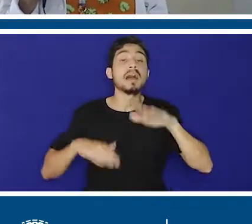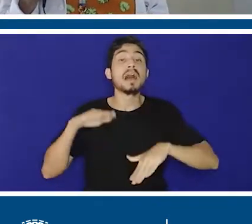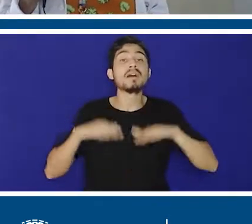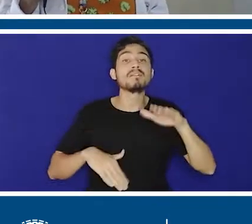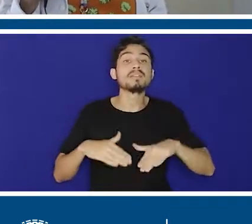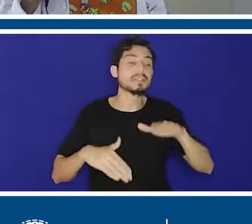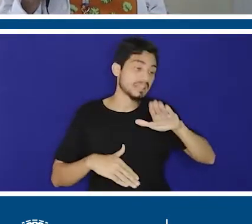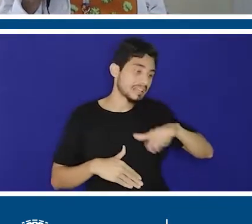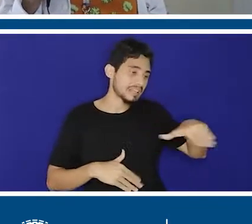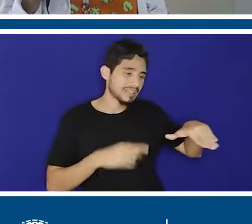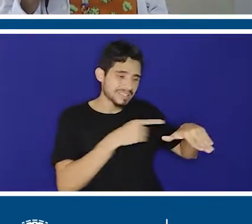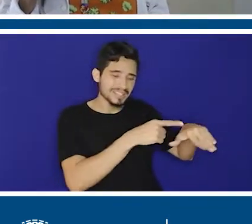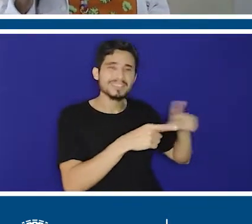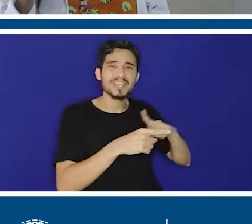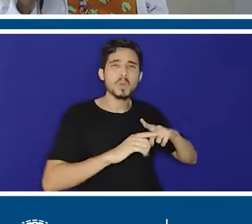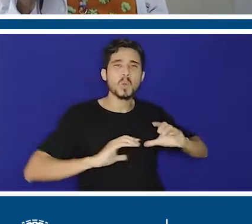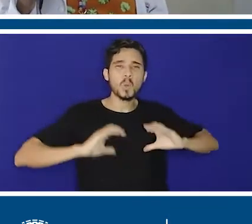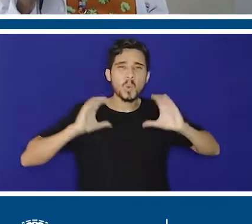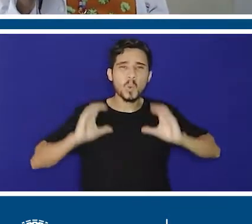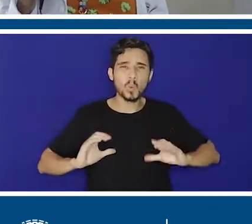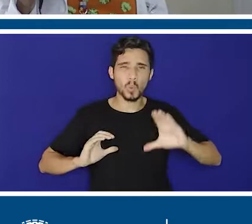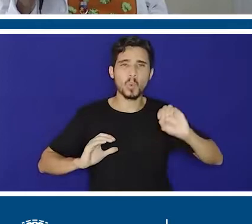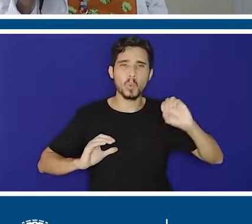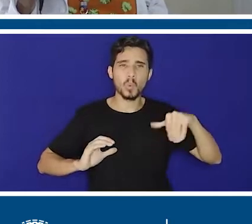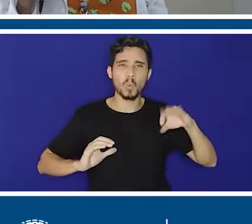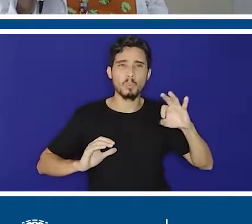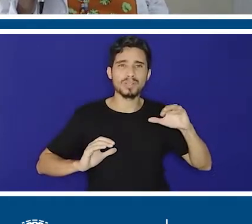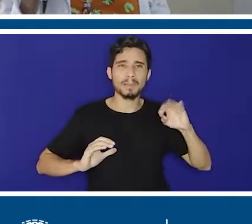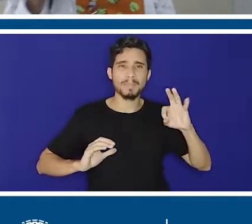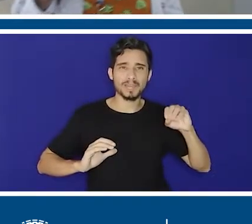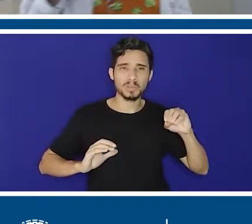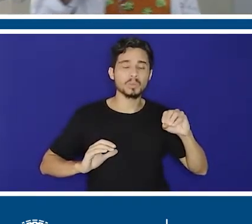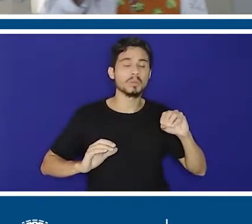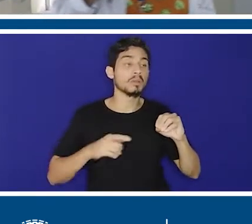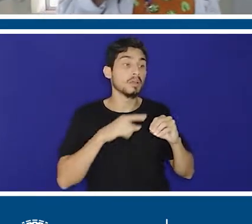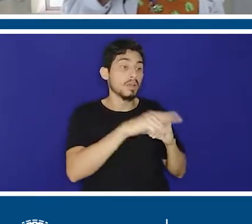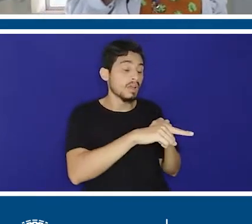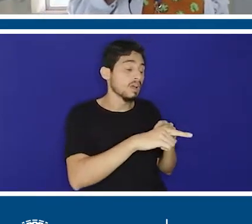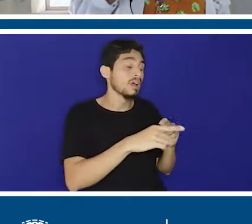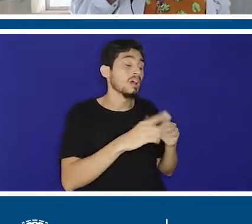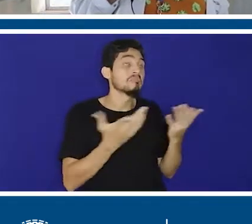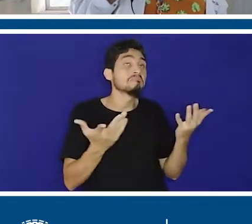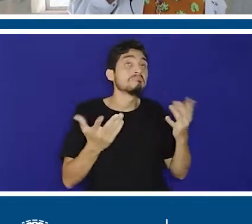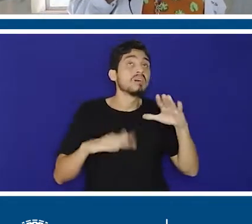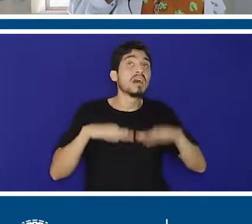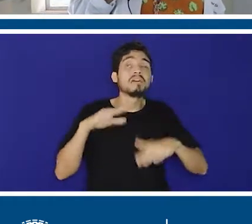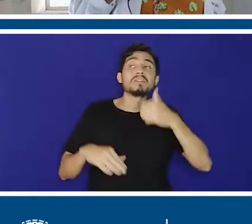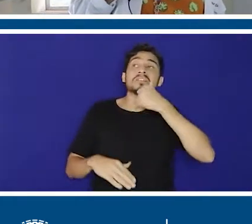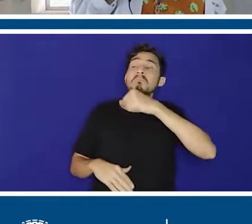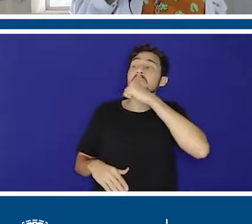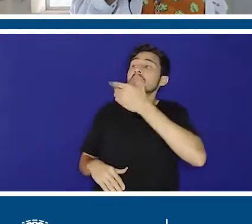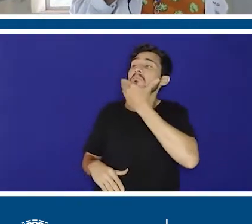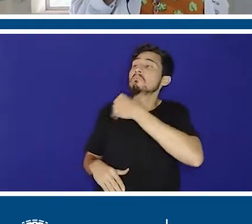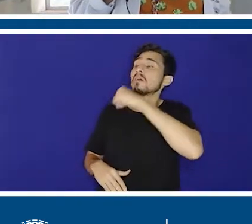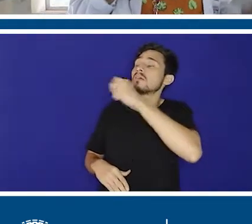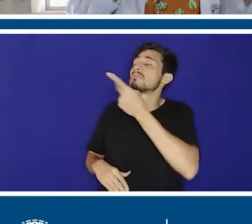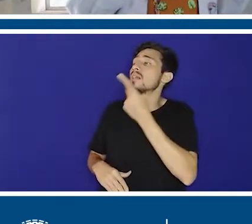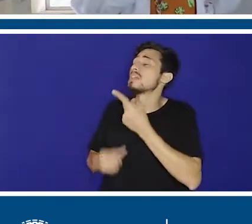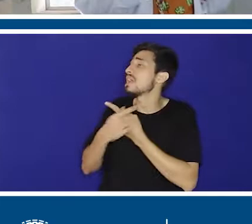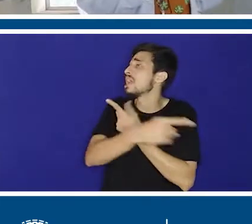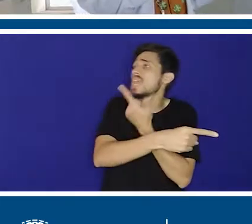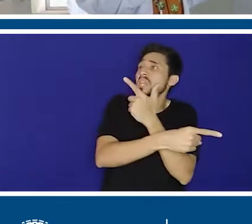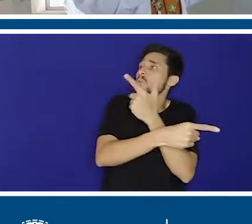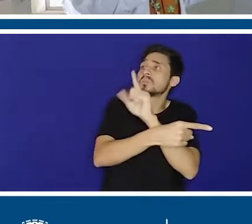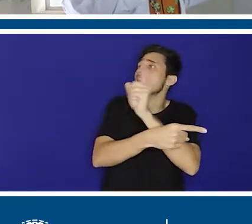gente faz o valproato sódico, que é o Depaquene, Depakote. Mas a minha criança ela não tem epilepsia. Mas